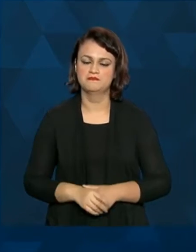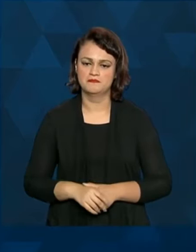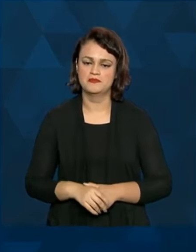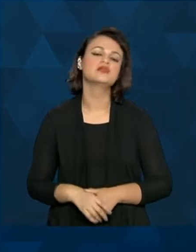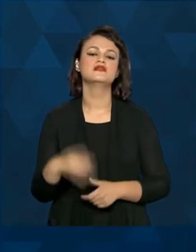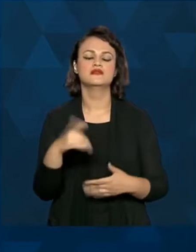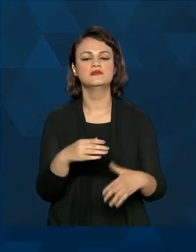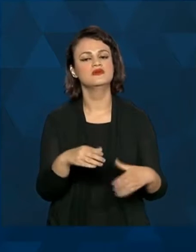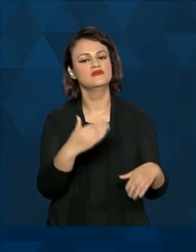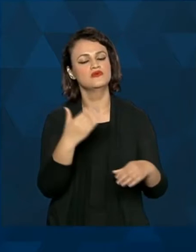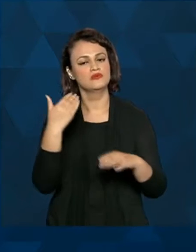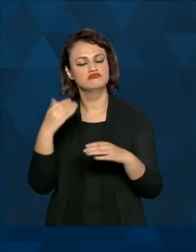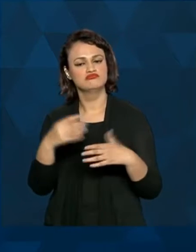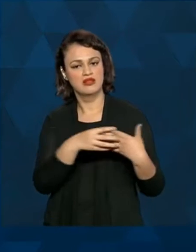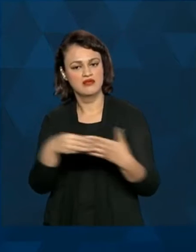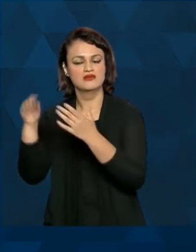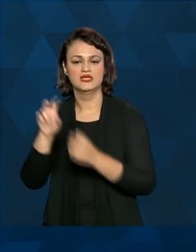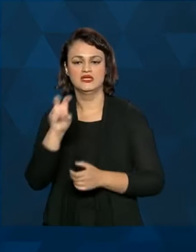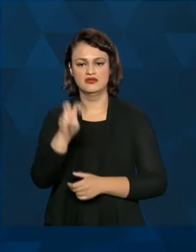Foram também distribuídas